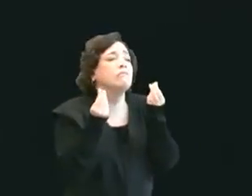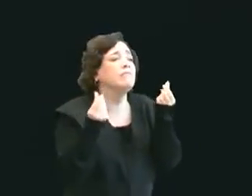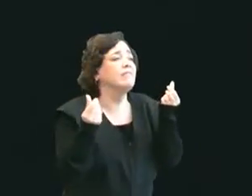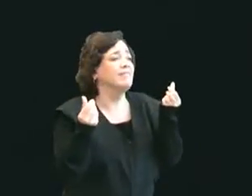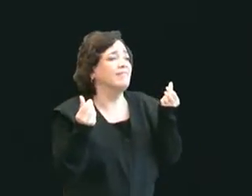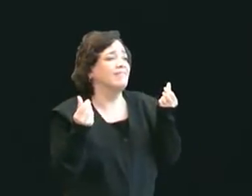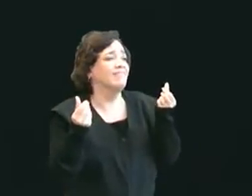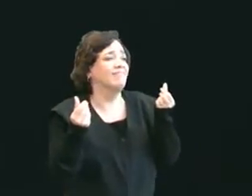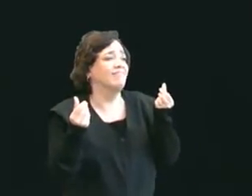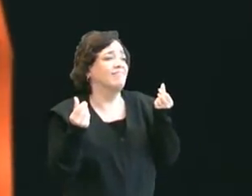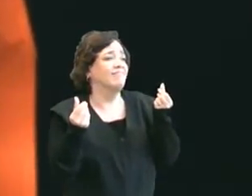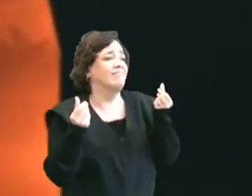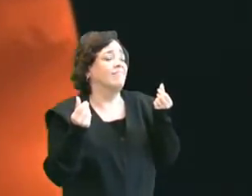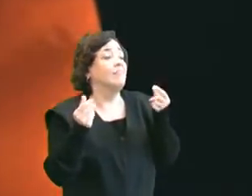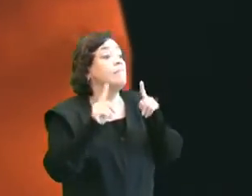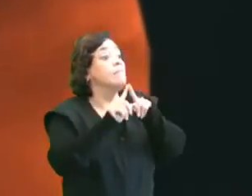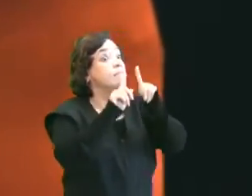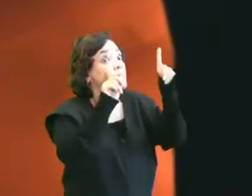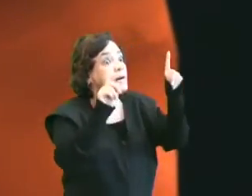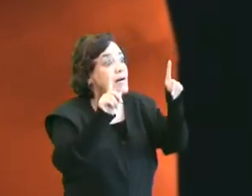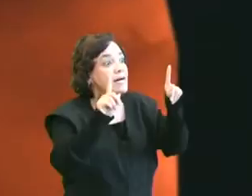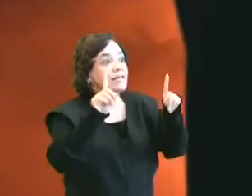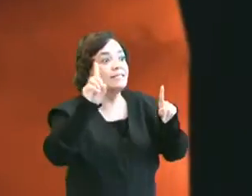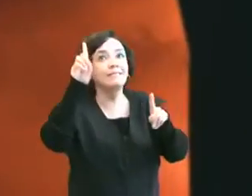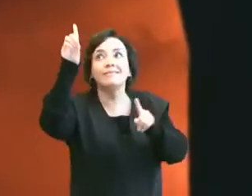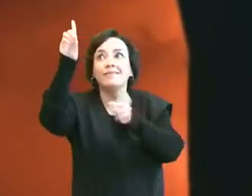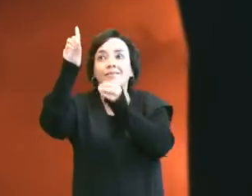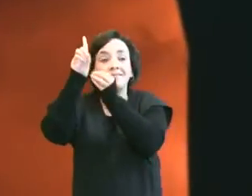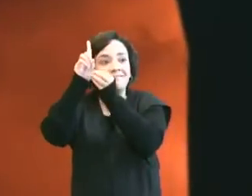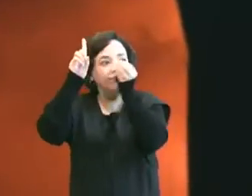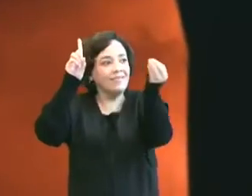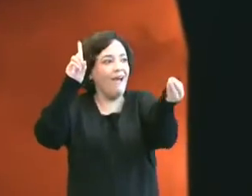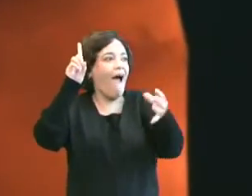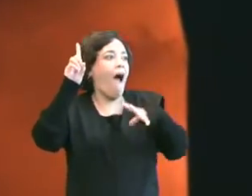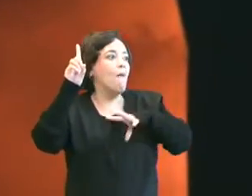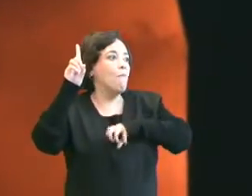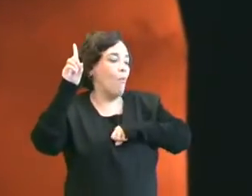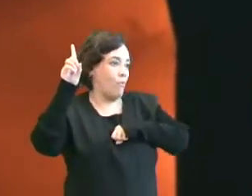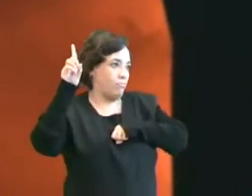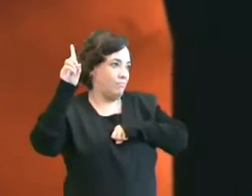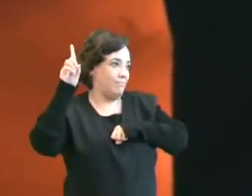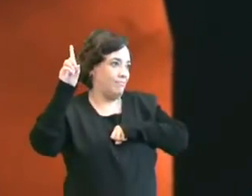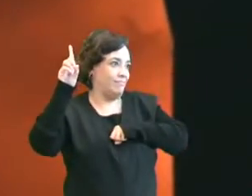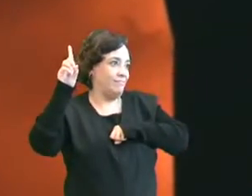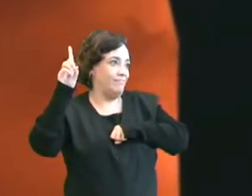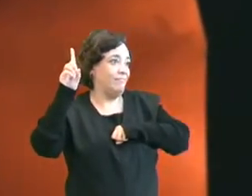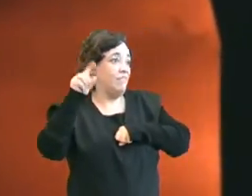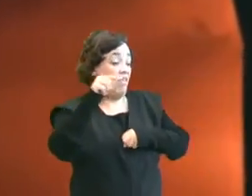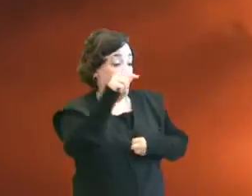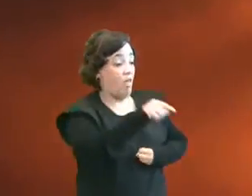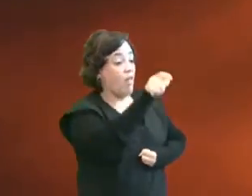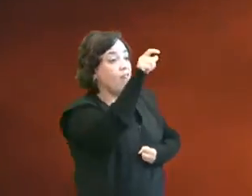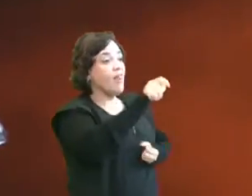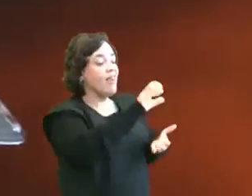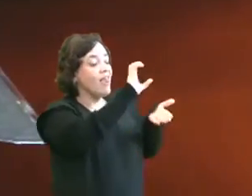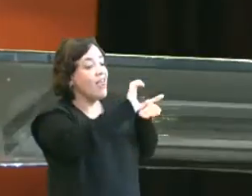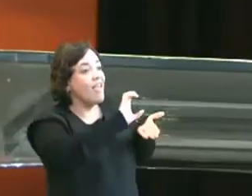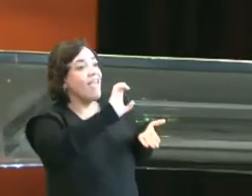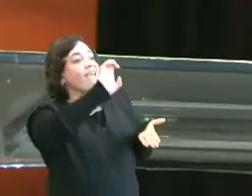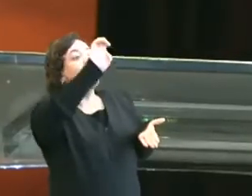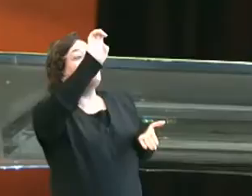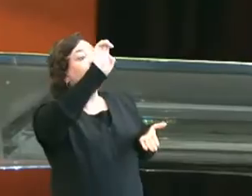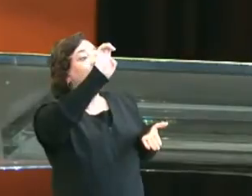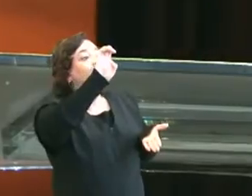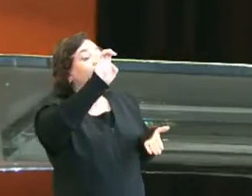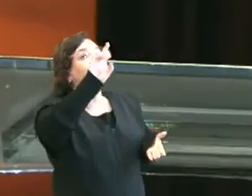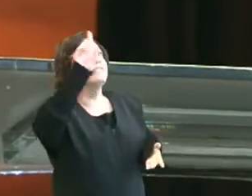contexto que o amor de Deus se manifesta. Deus se revela a Elias através do